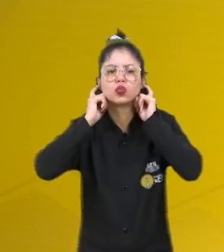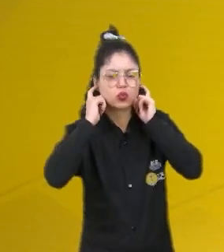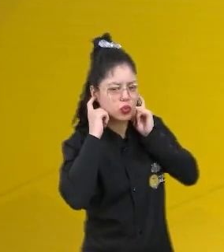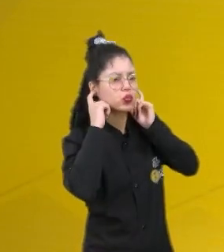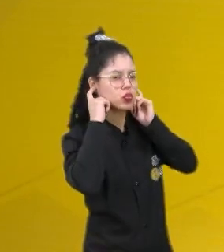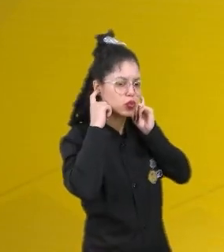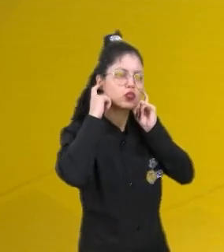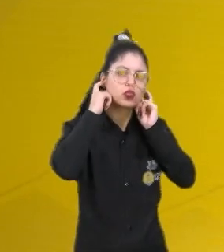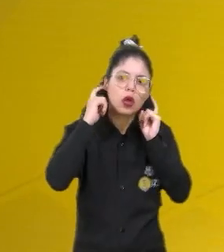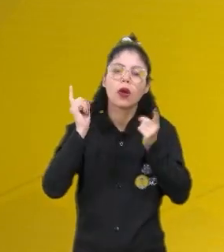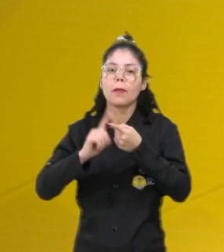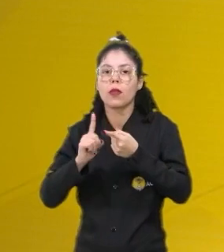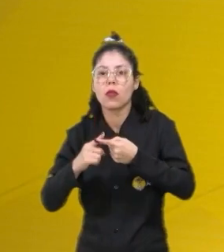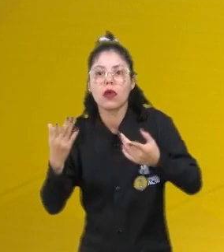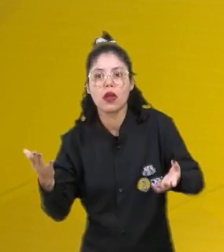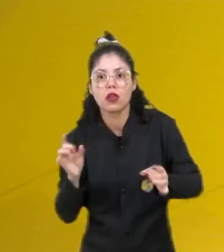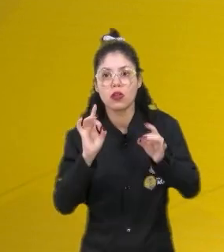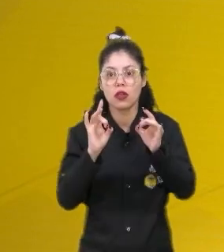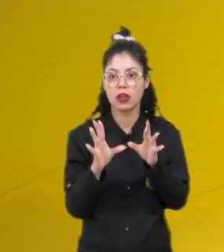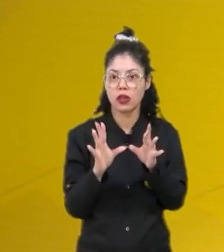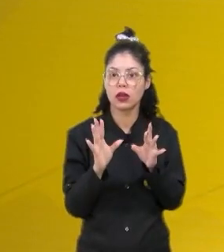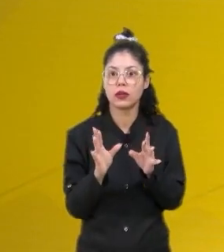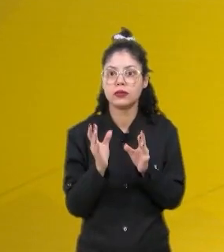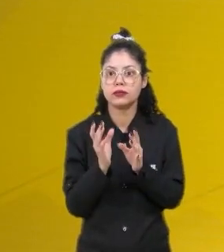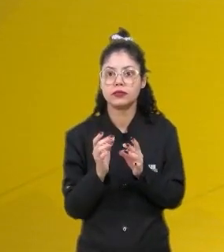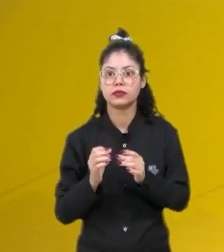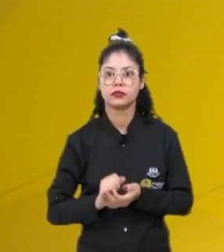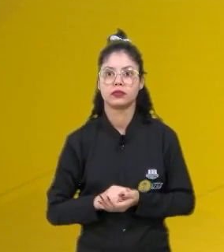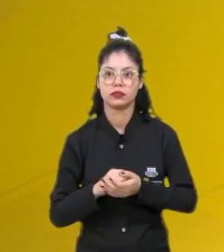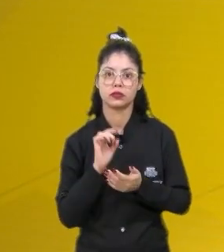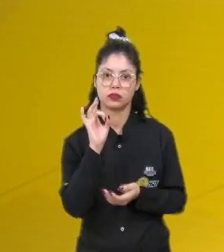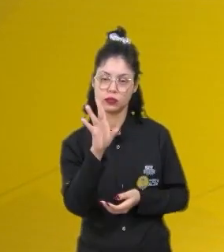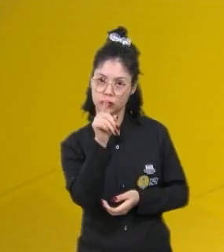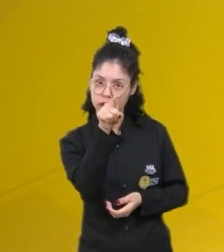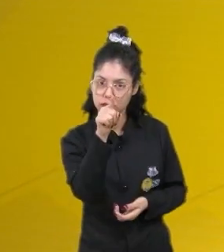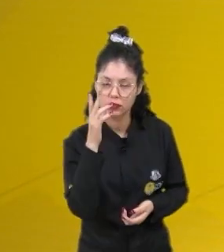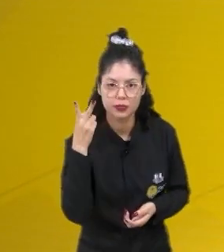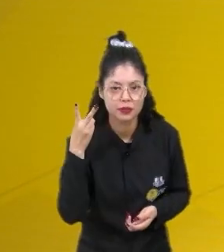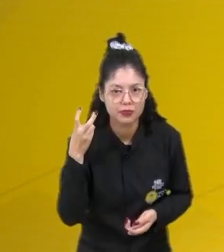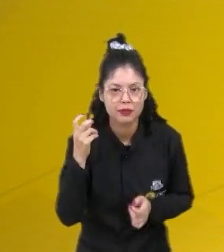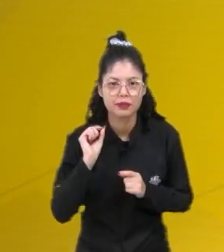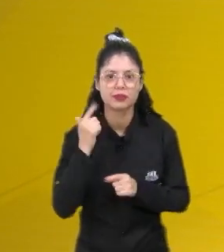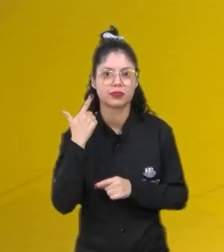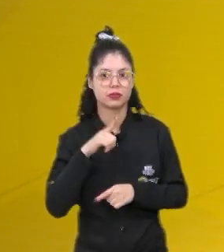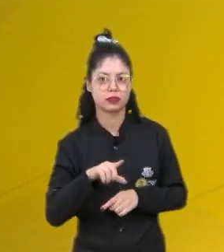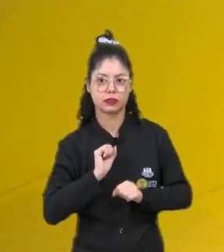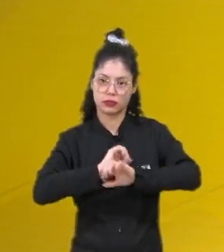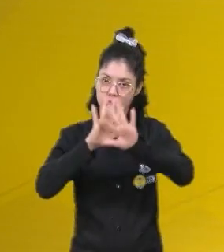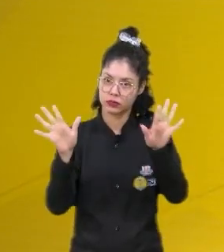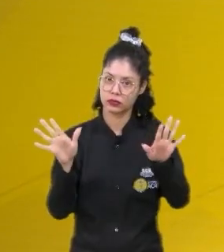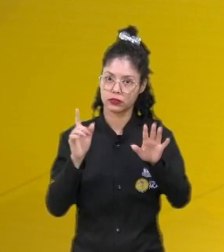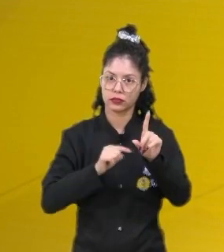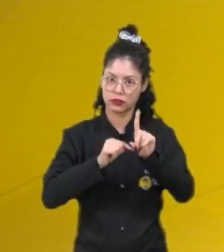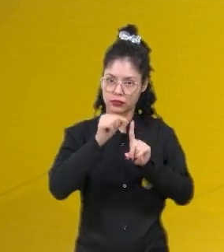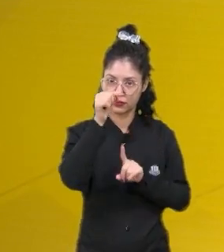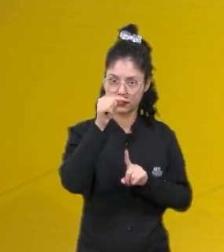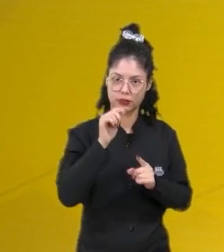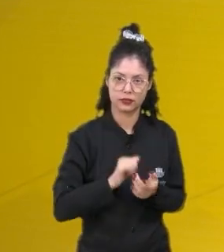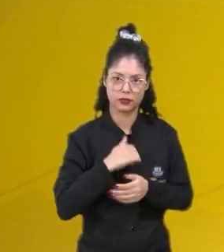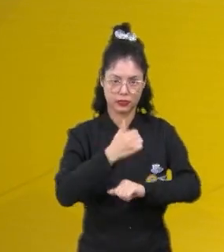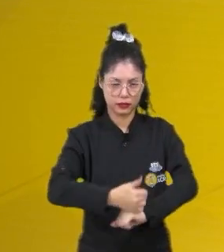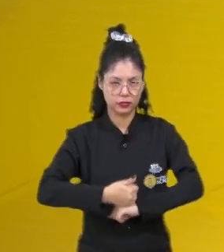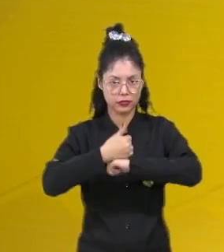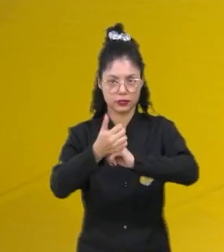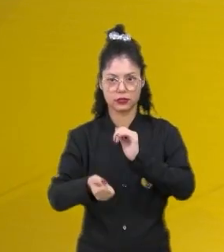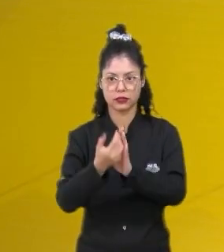sendo emitido um som ali, porém se você coloca no ouvido, somente você vai ouvir, né? Claro, dependendo do volume, dependendo da qualidade